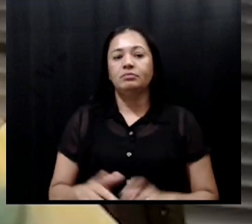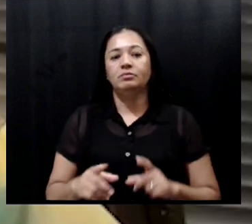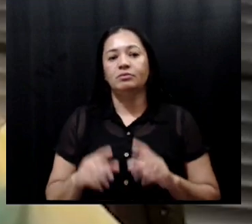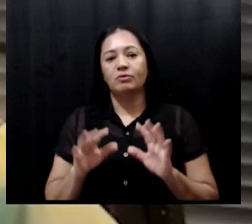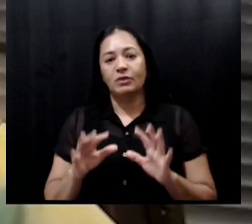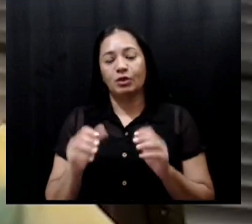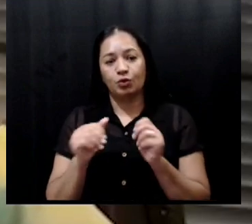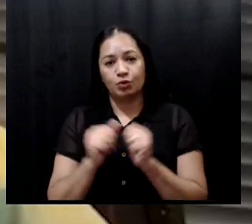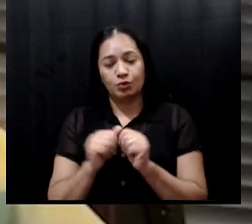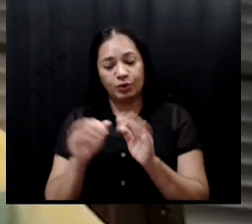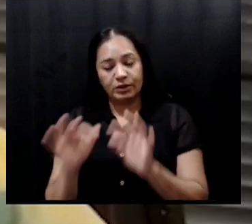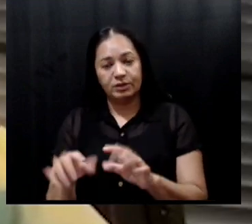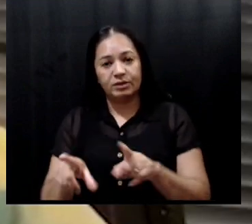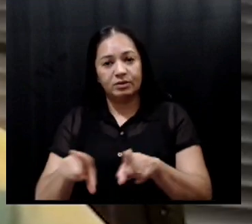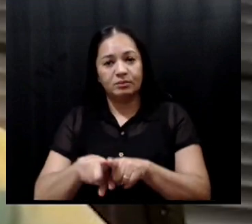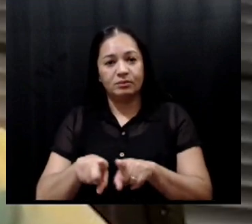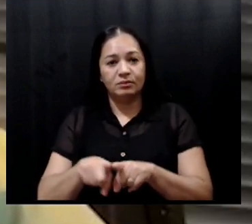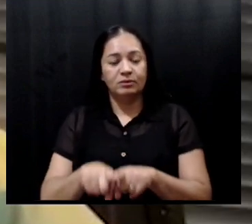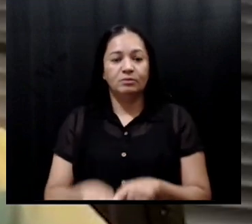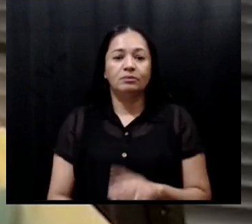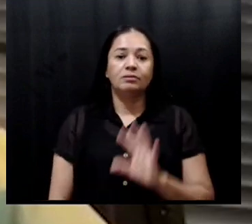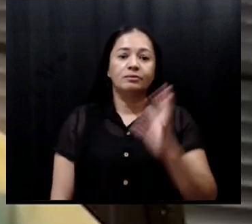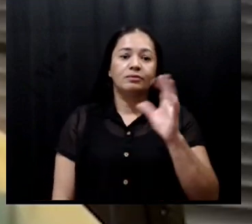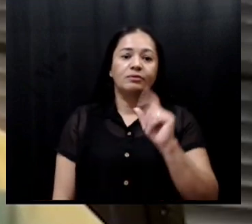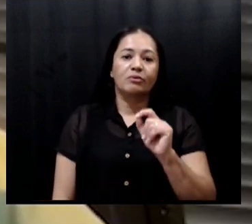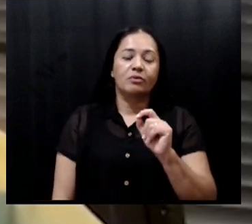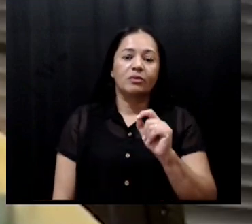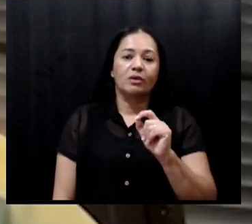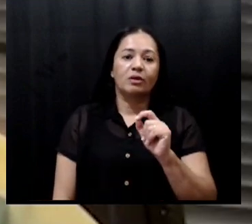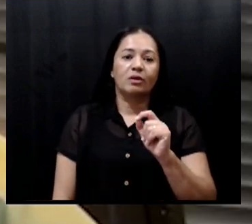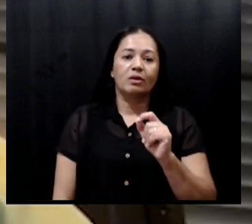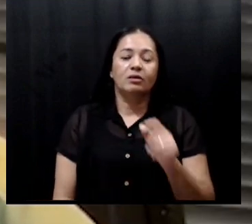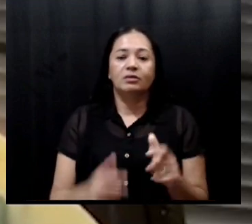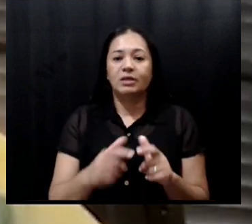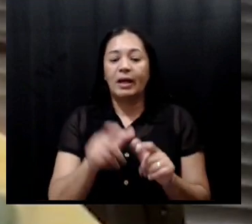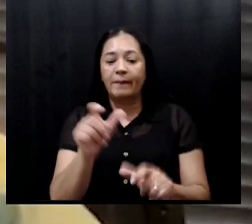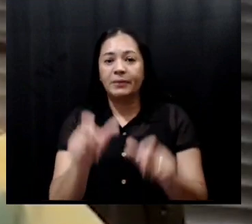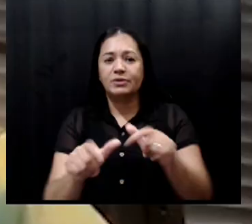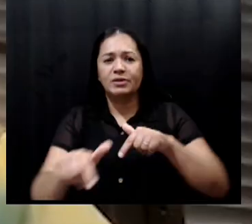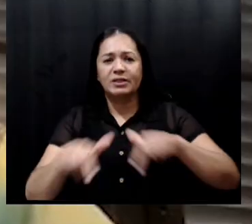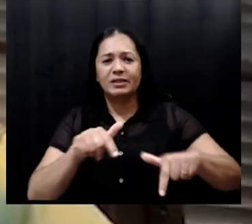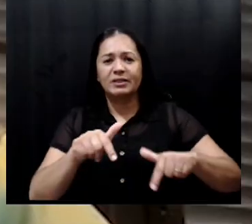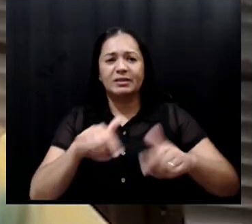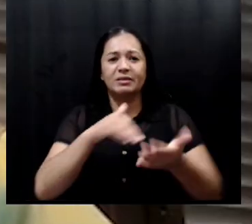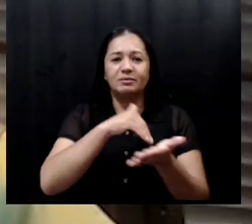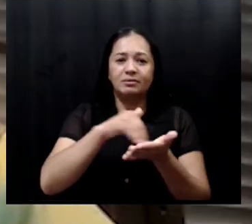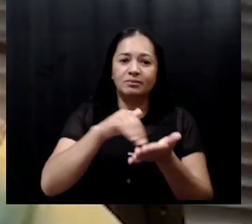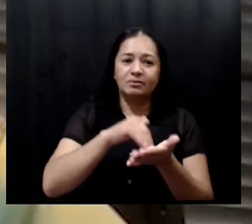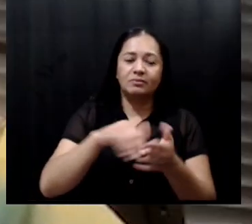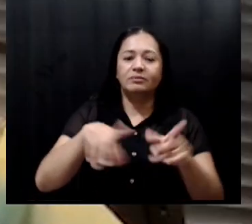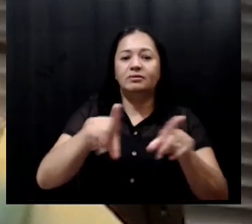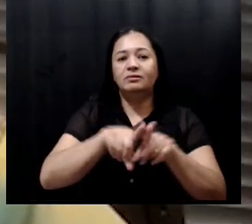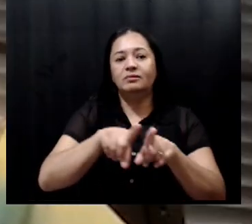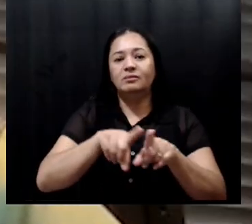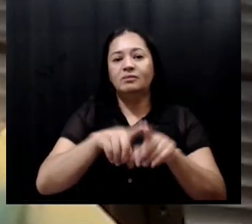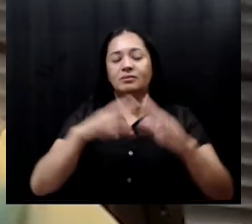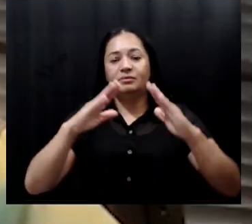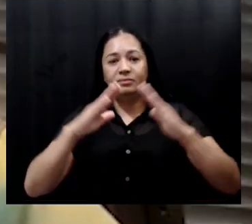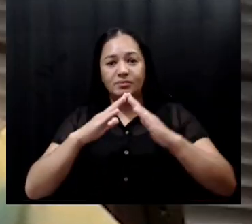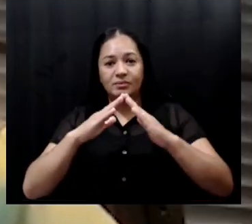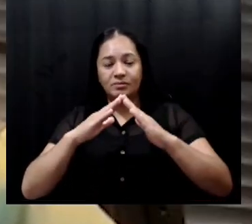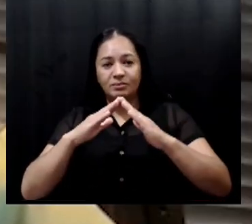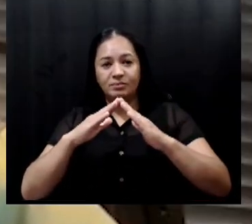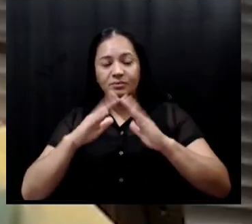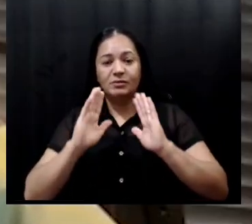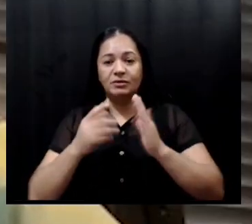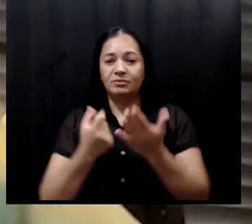também teve um aumento da demanda do pessoal que trabalha em escritório ou até mesmo fazendo home office, de já comprar essa marmita